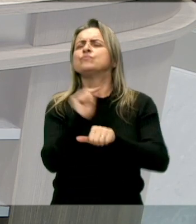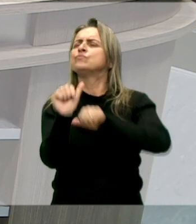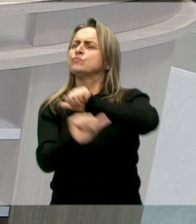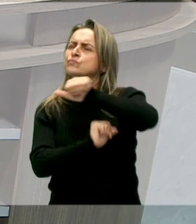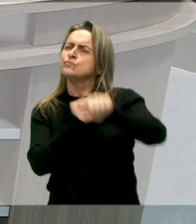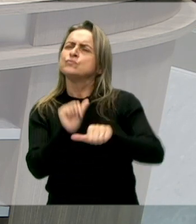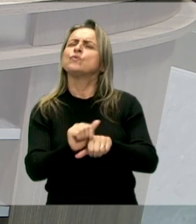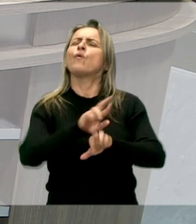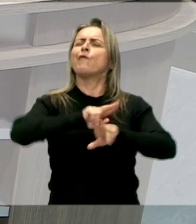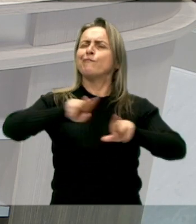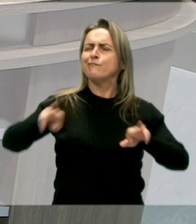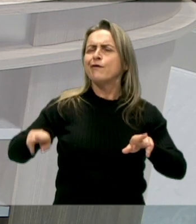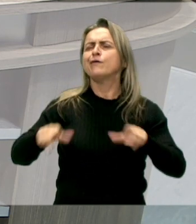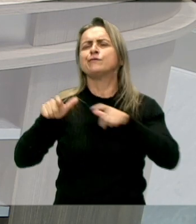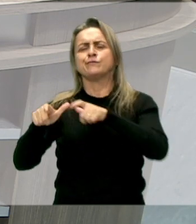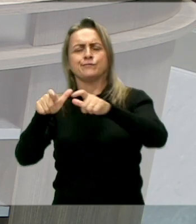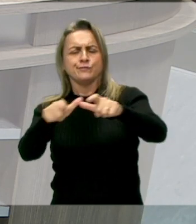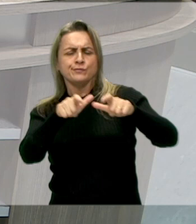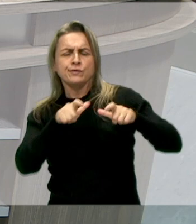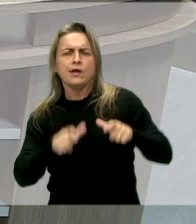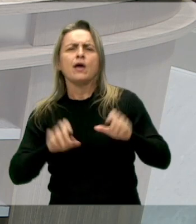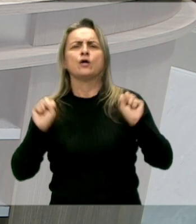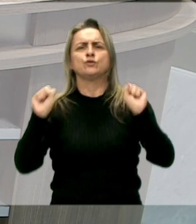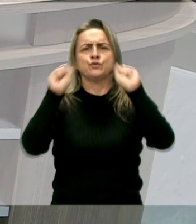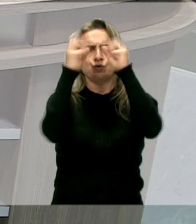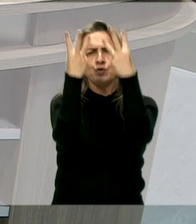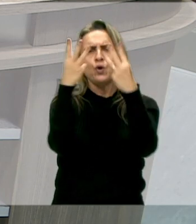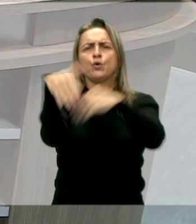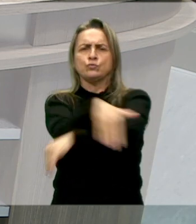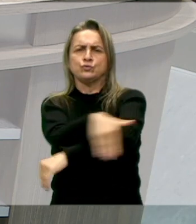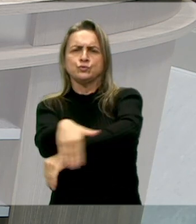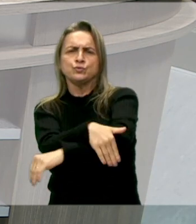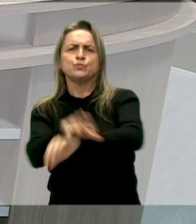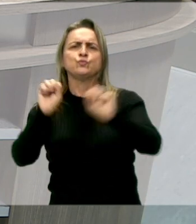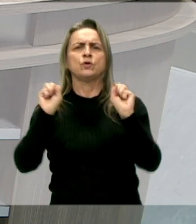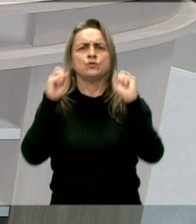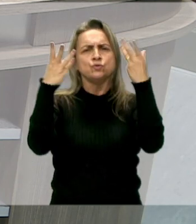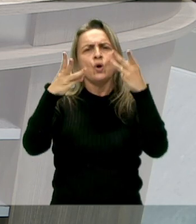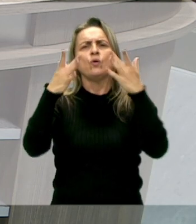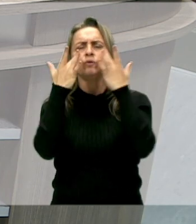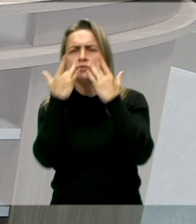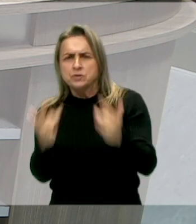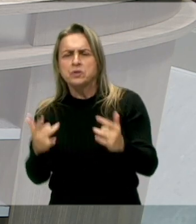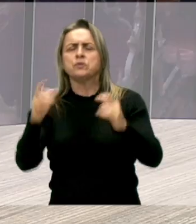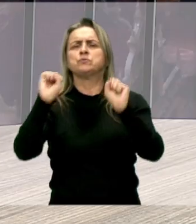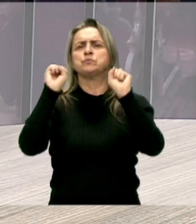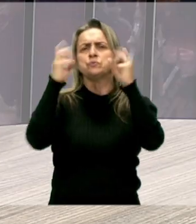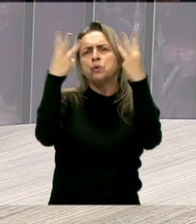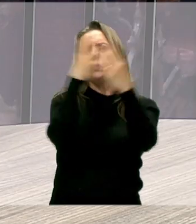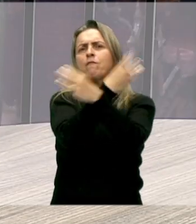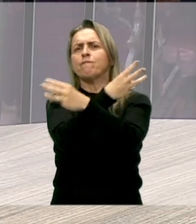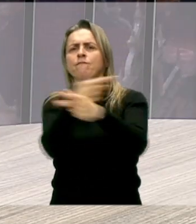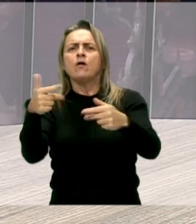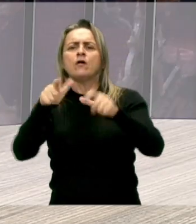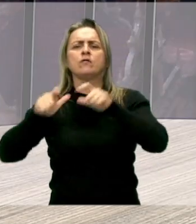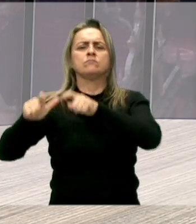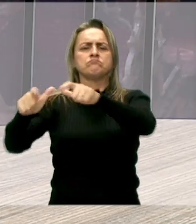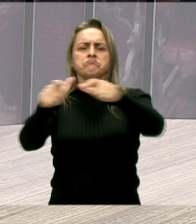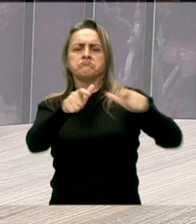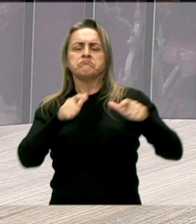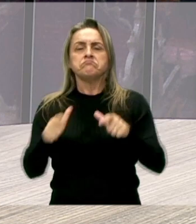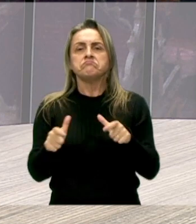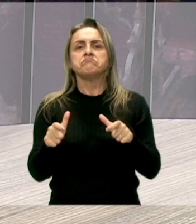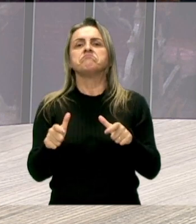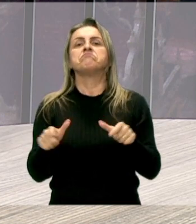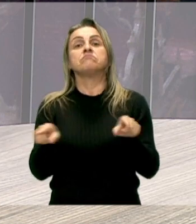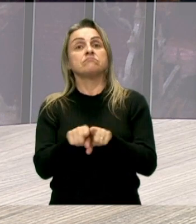show no Guarani, é show no teatro, é show de rua, depois começou a vir mais para a rua, né? Hoje já tem os workshops que falam mais da questão do mercado